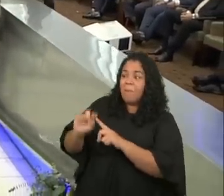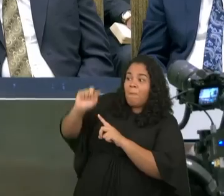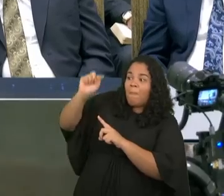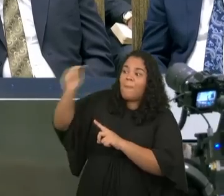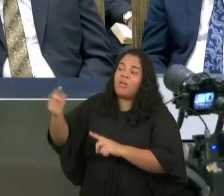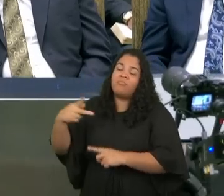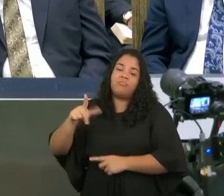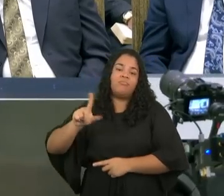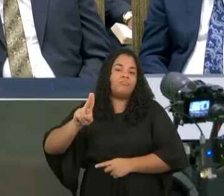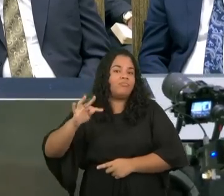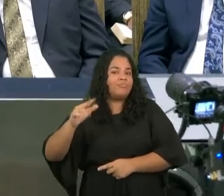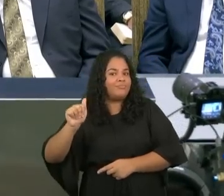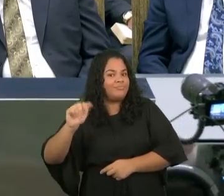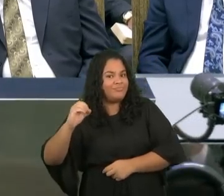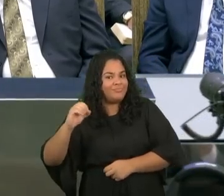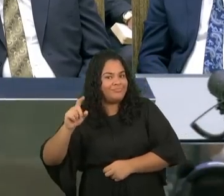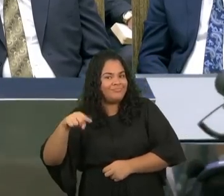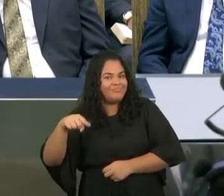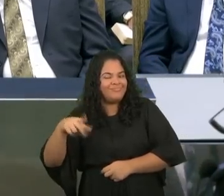Se Júpiter,